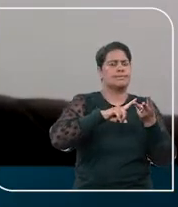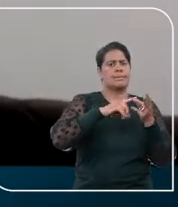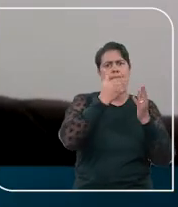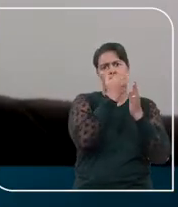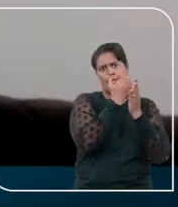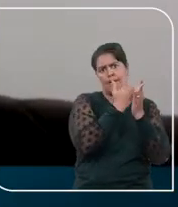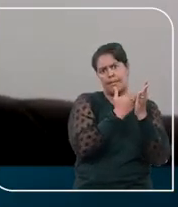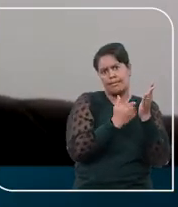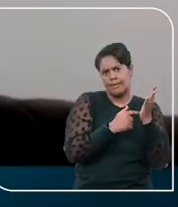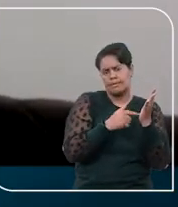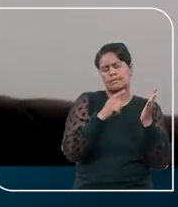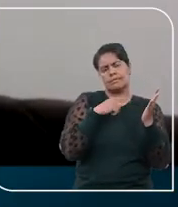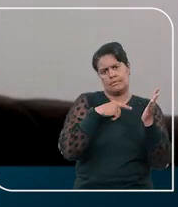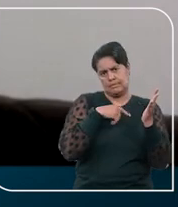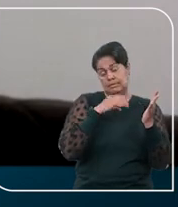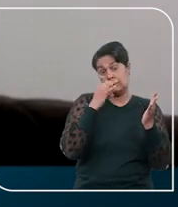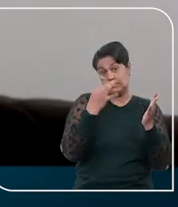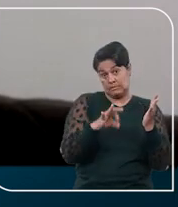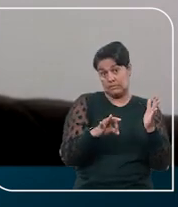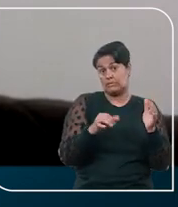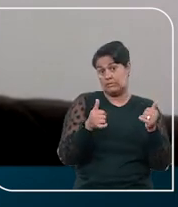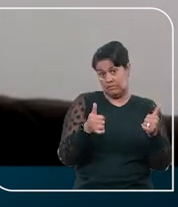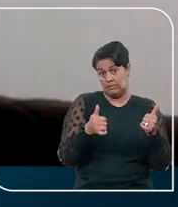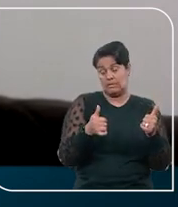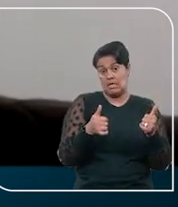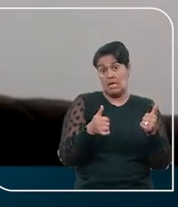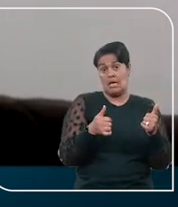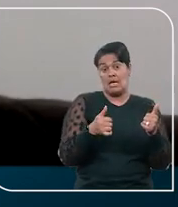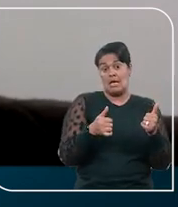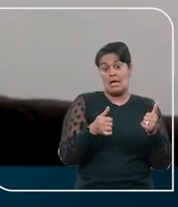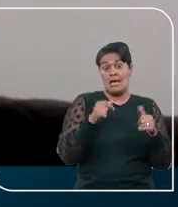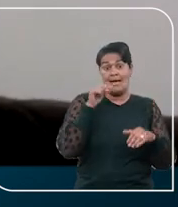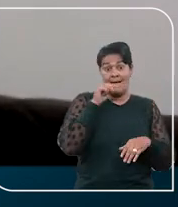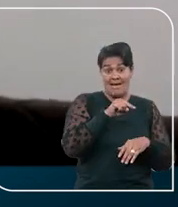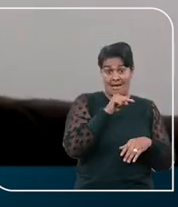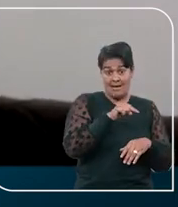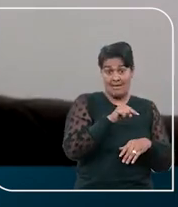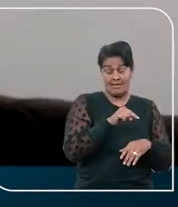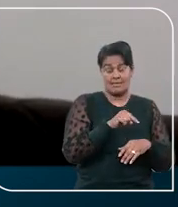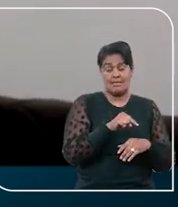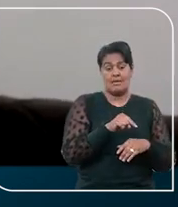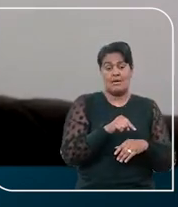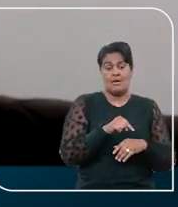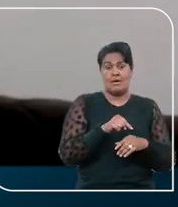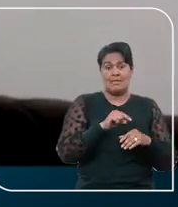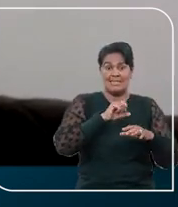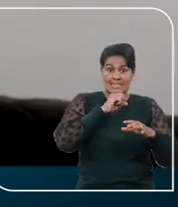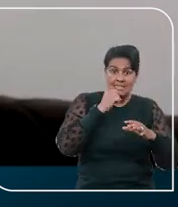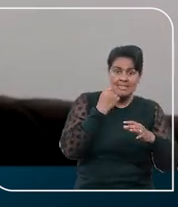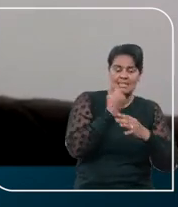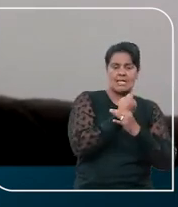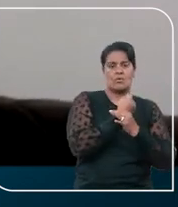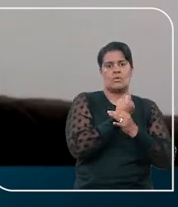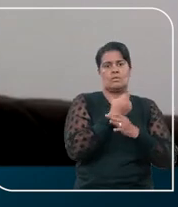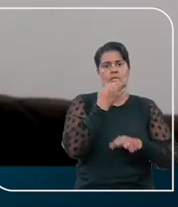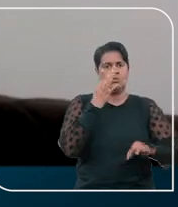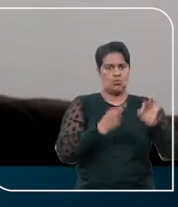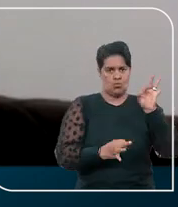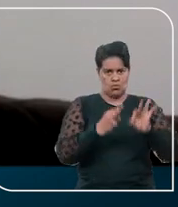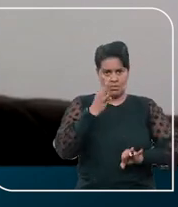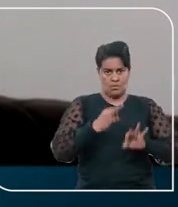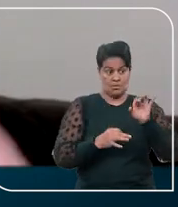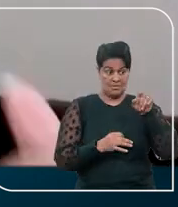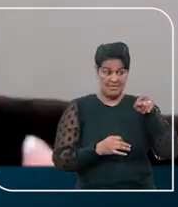mais peculiaridades, mais normas cotidianas. Então, trazendo assim essa segurança jurídica que a gente precisa para as